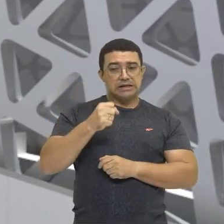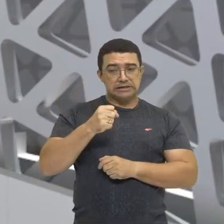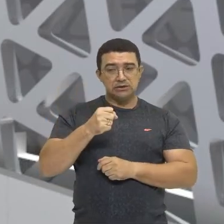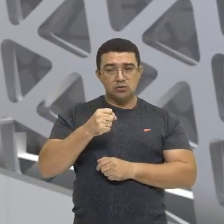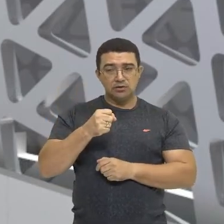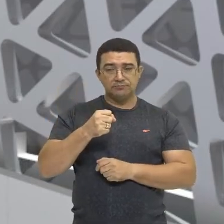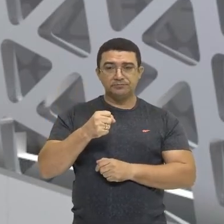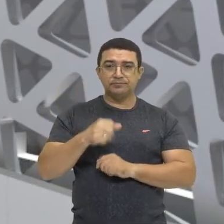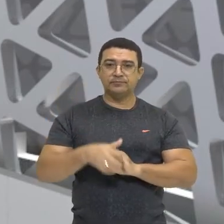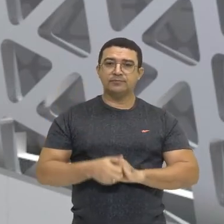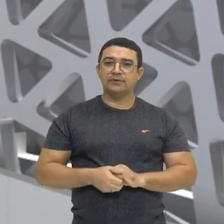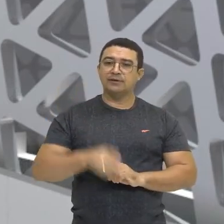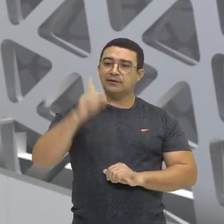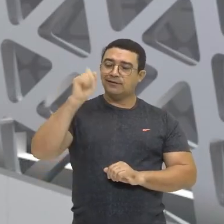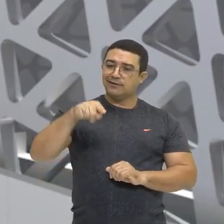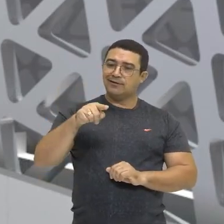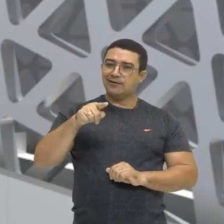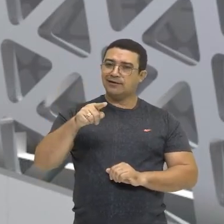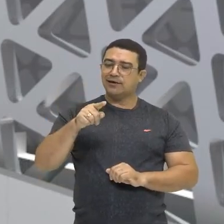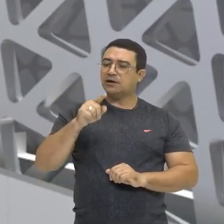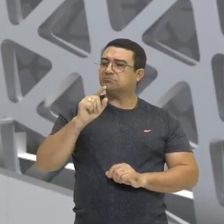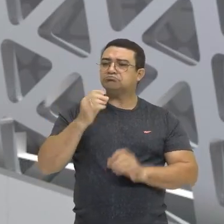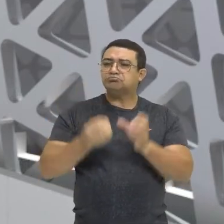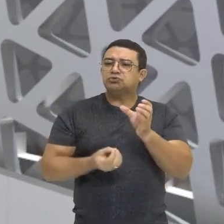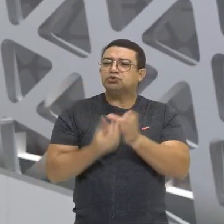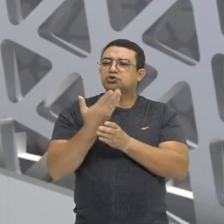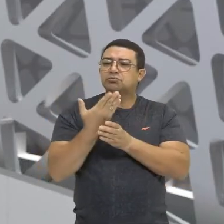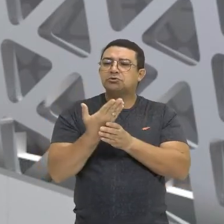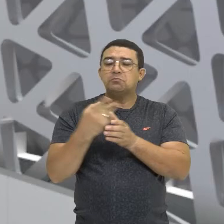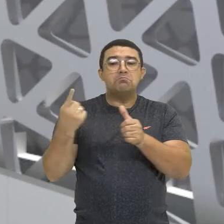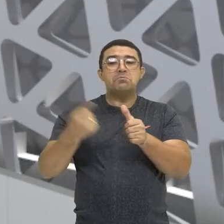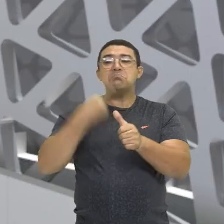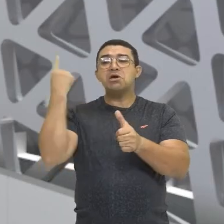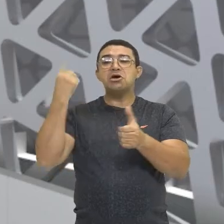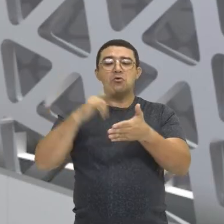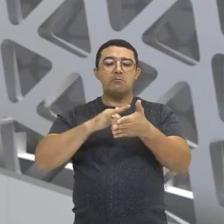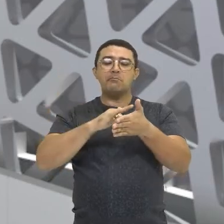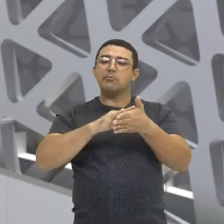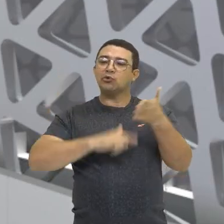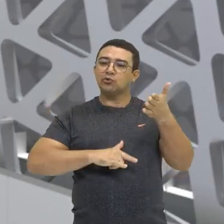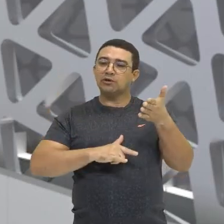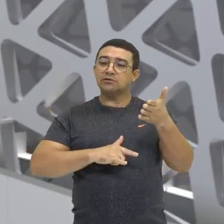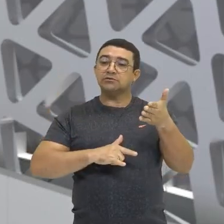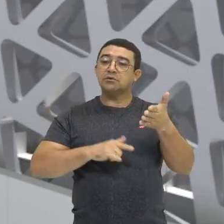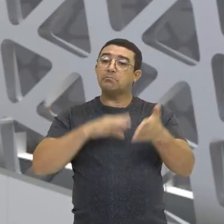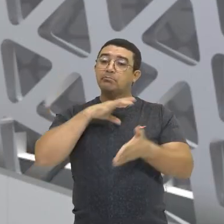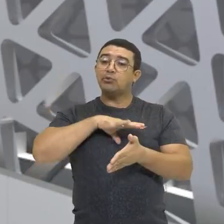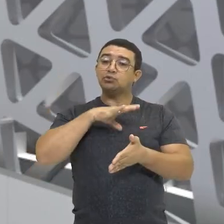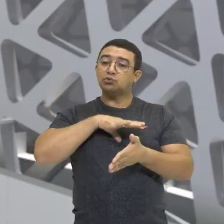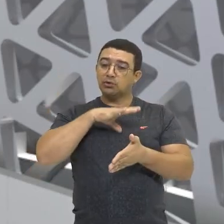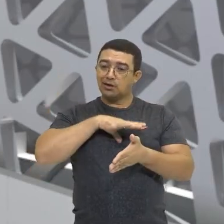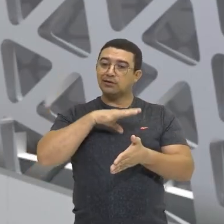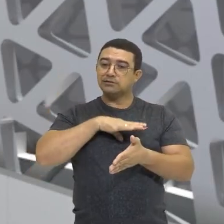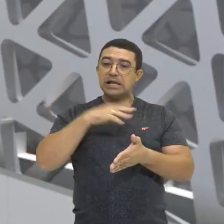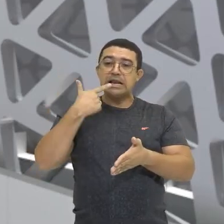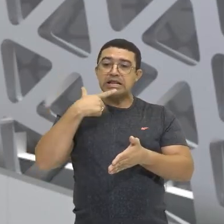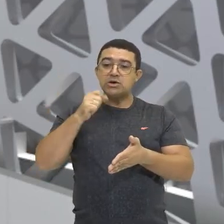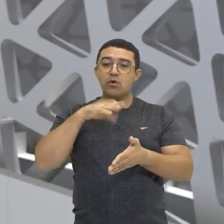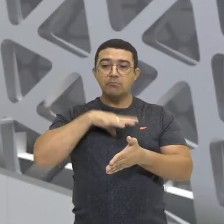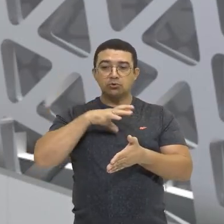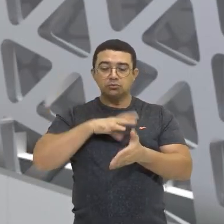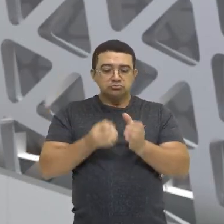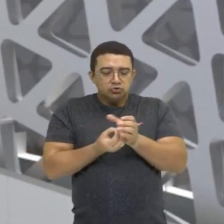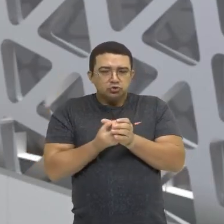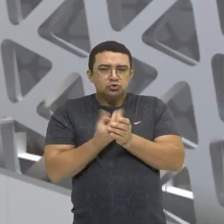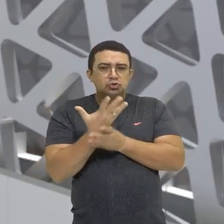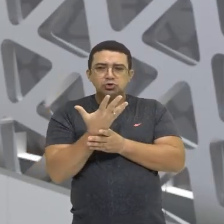meus amores, isso aí é o bebê, o recém-nascido português, está no galego-português, isso aí que é a origem da nossa língua. Você já tinha